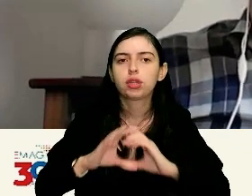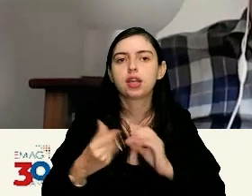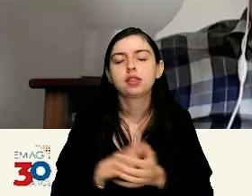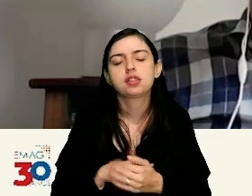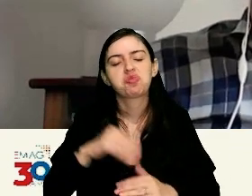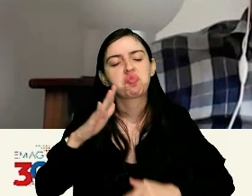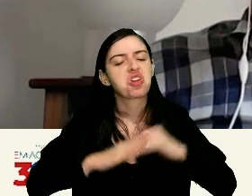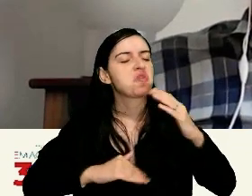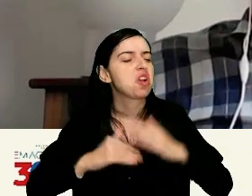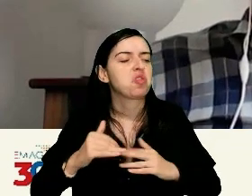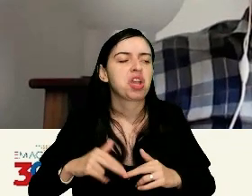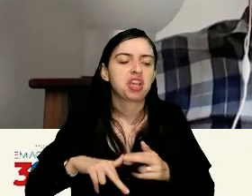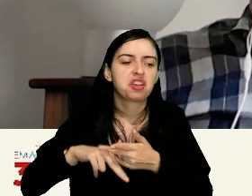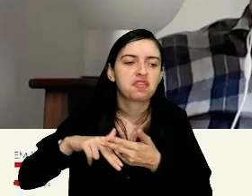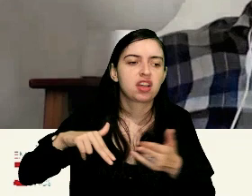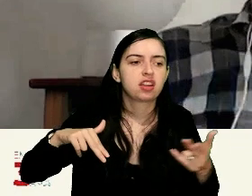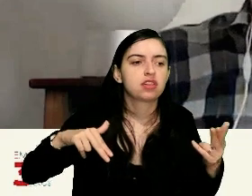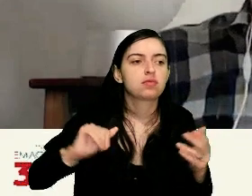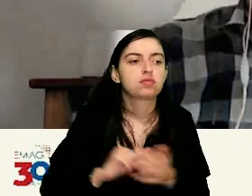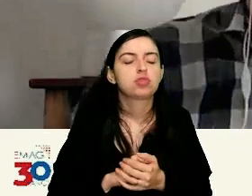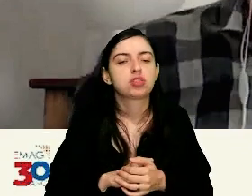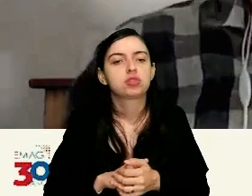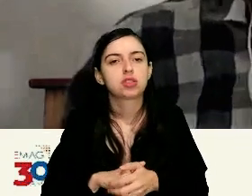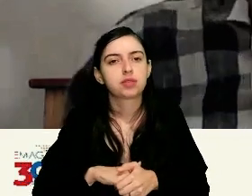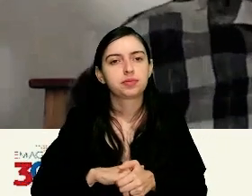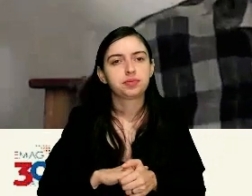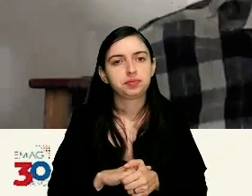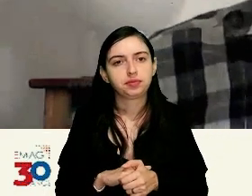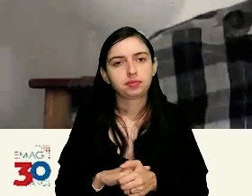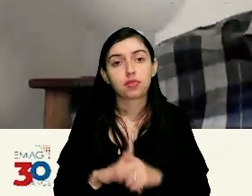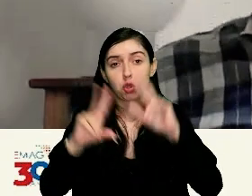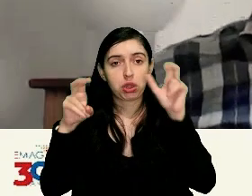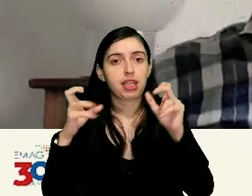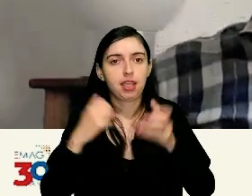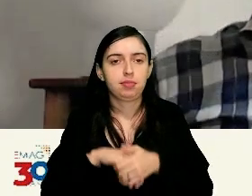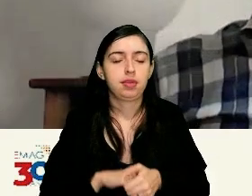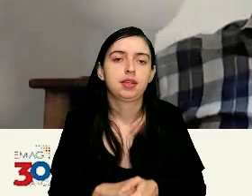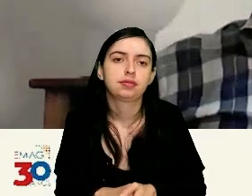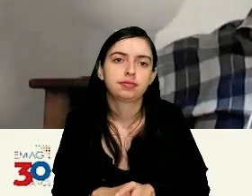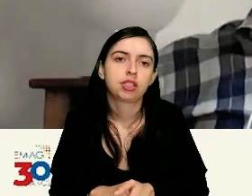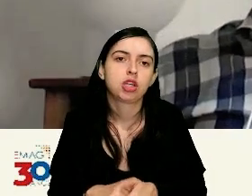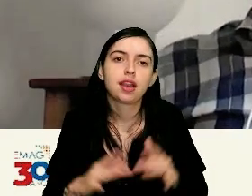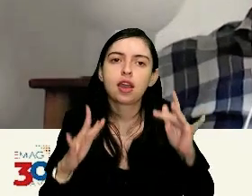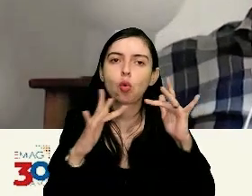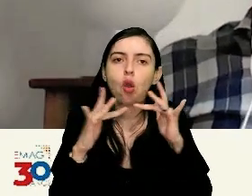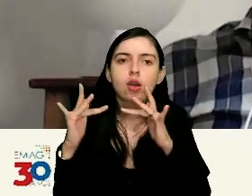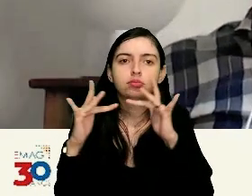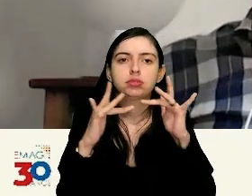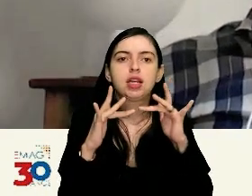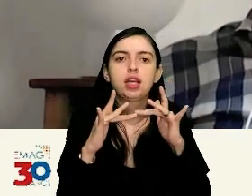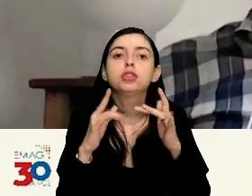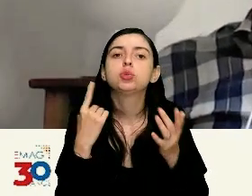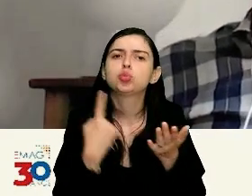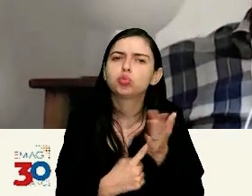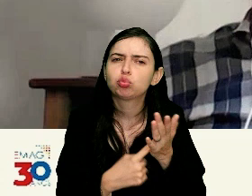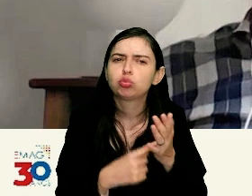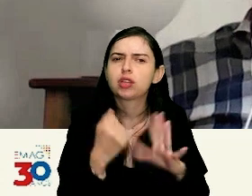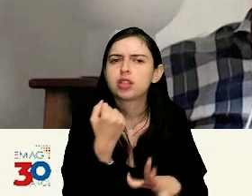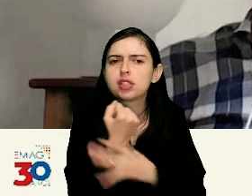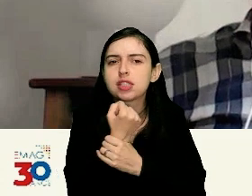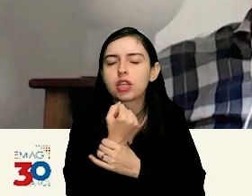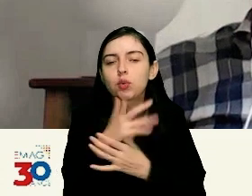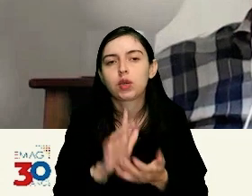ou da configuração, ou do gênero, de qualquer outra coisa, esse vínculo, essa confiança é o que vai dar segurança para